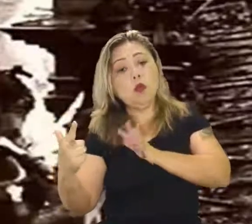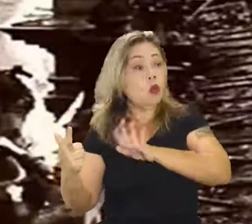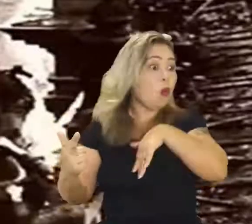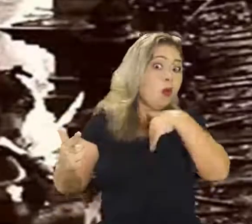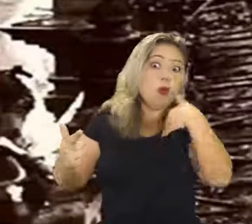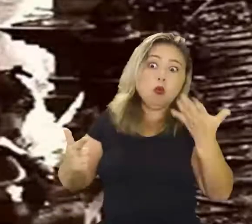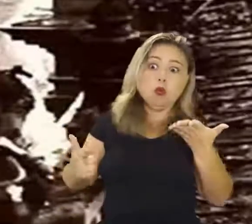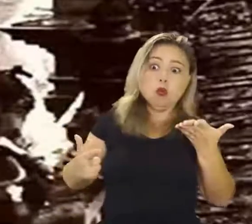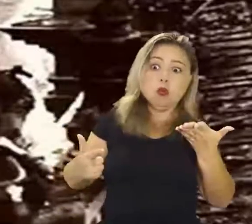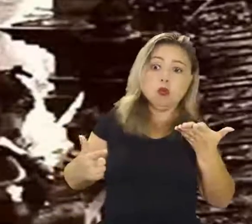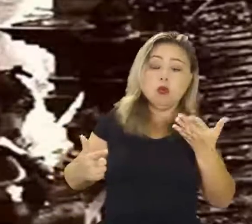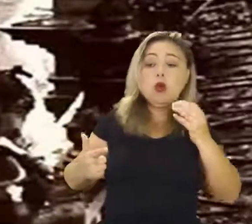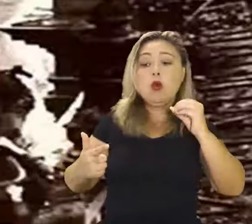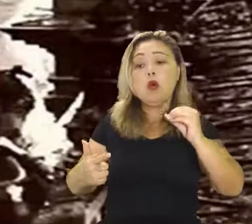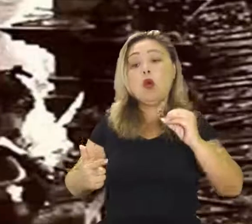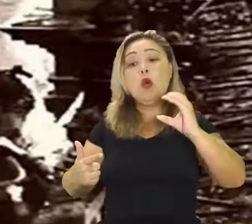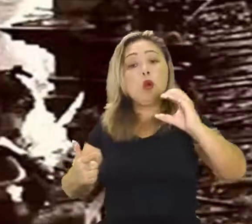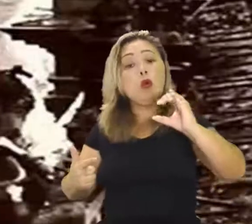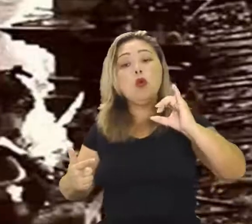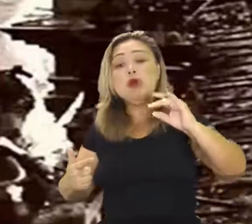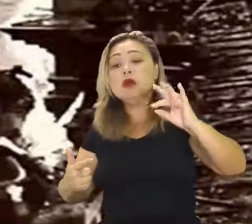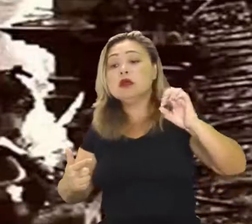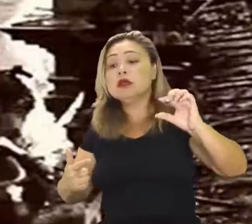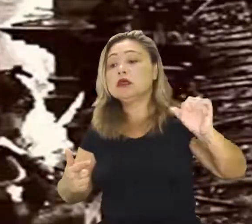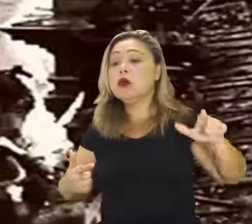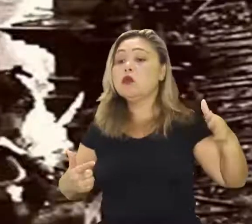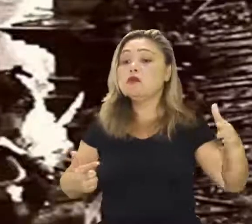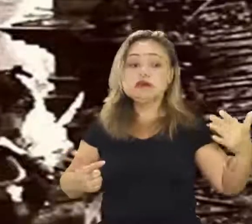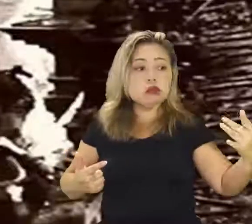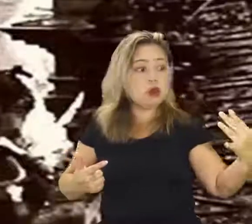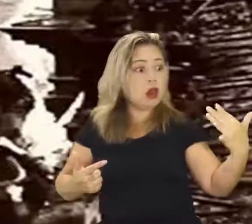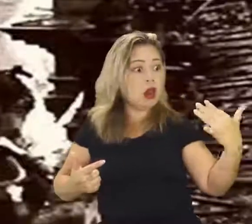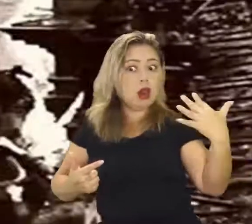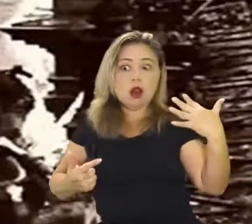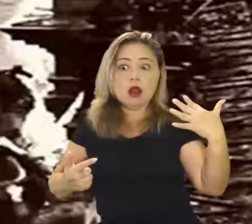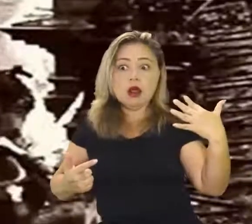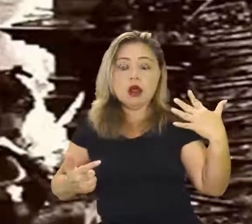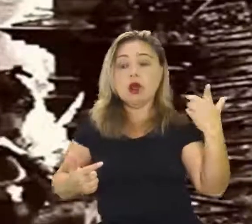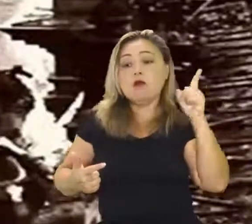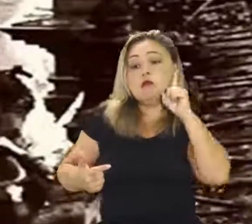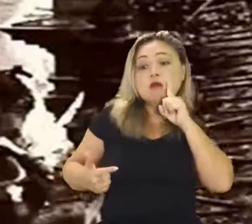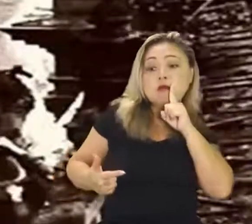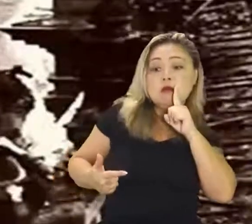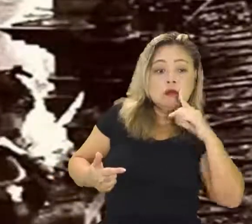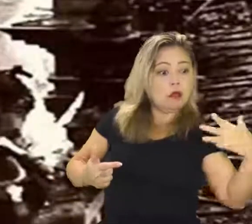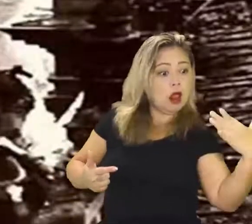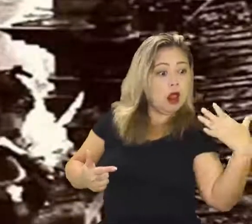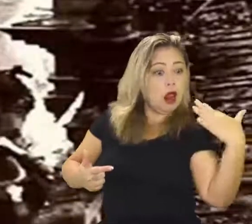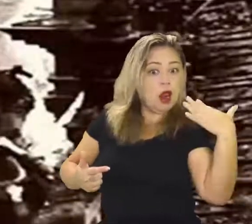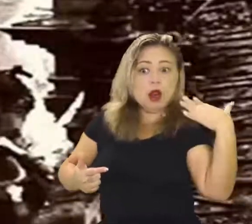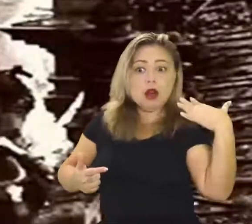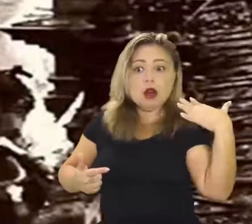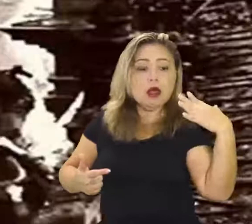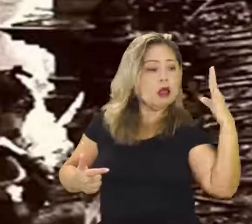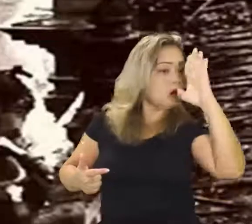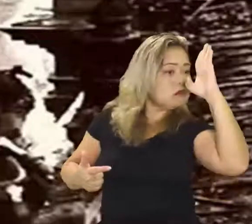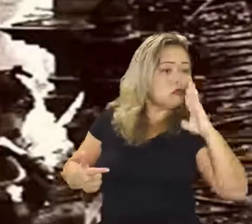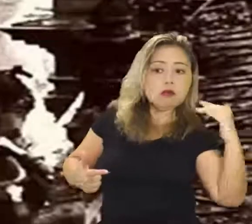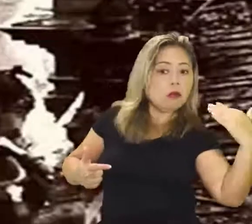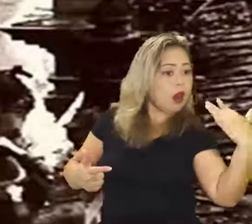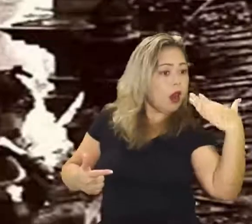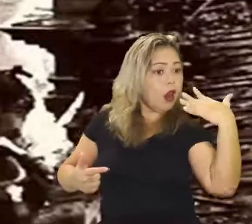outro lado do fronte ocidental, estavam invadindo os norte-americanos, os